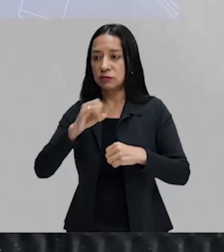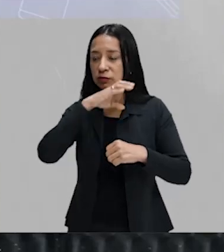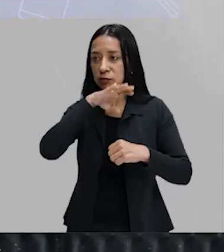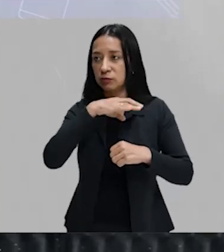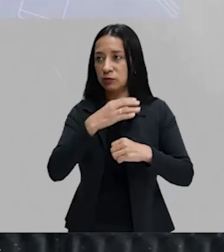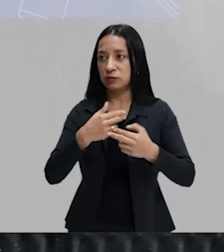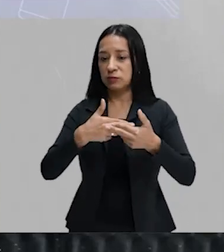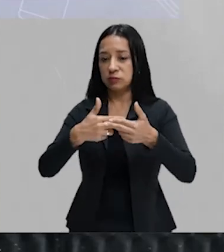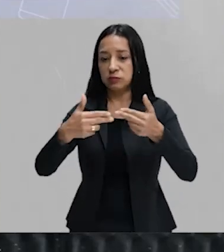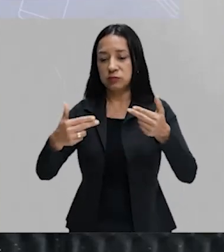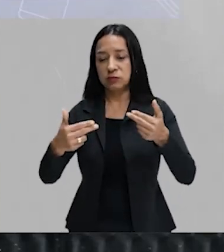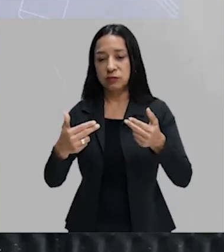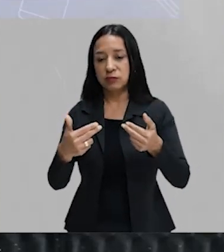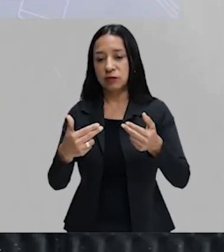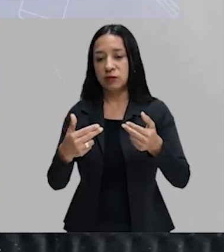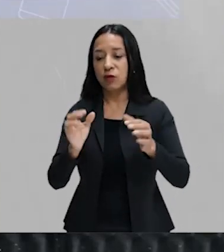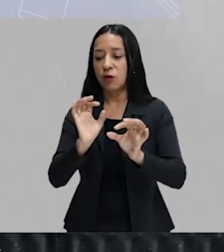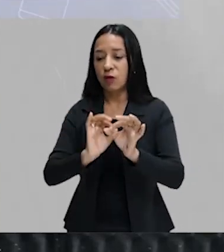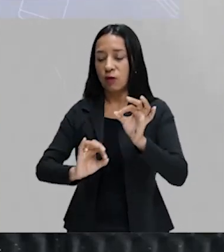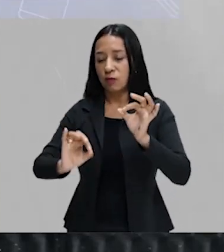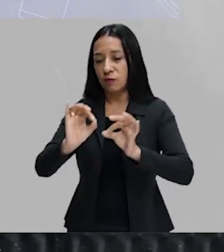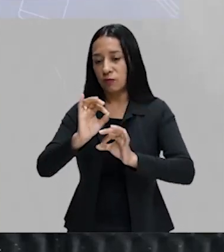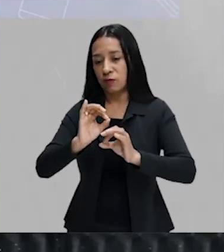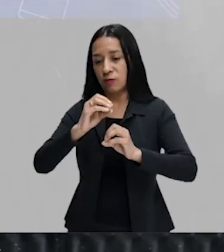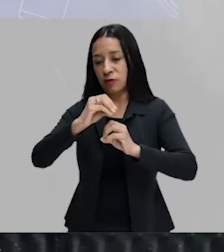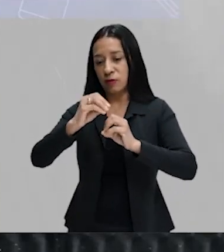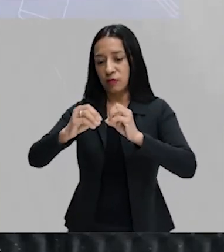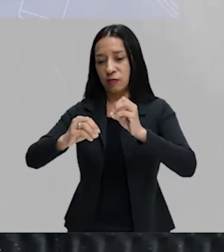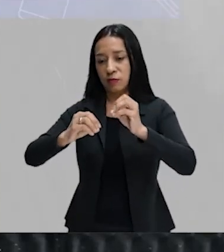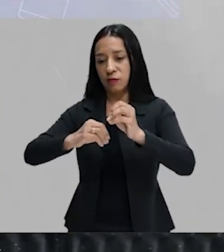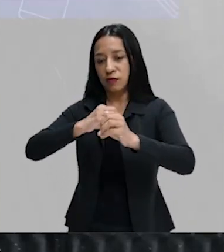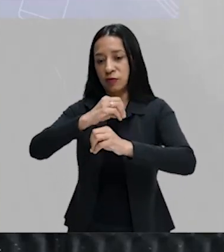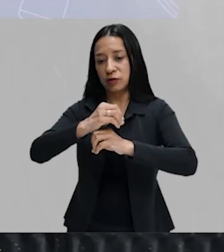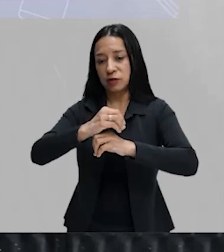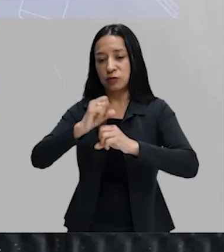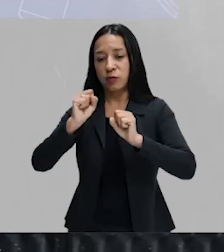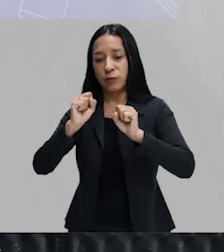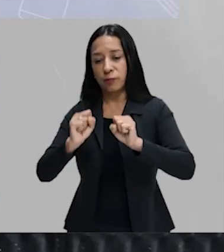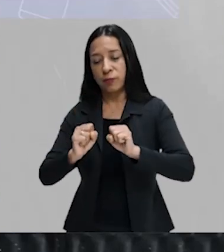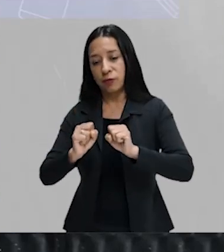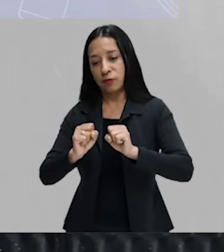a gente diz que ele pode ser diblástico ou